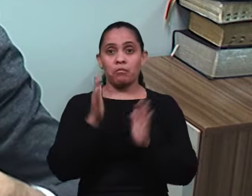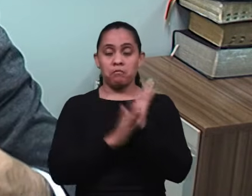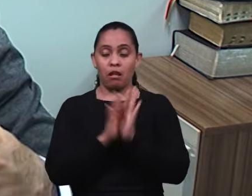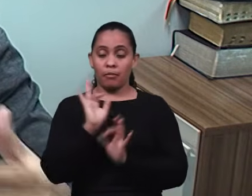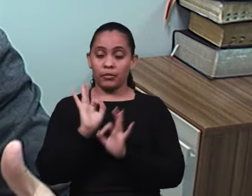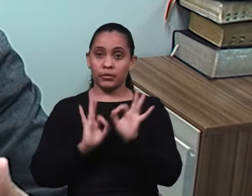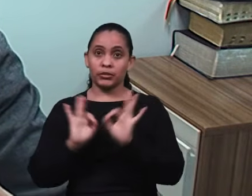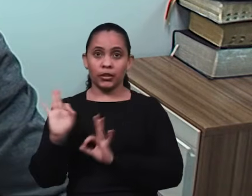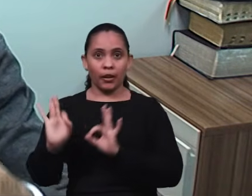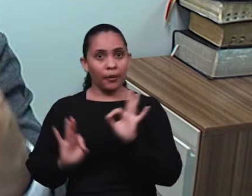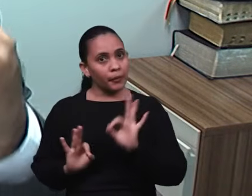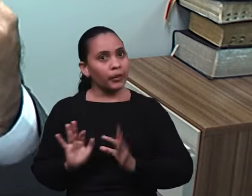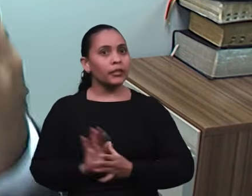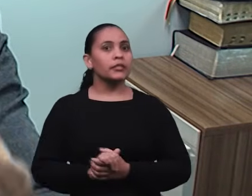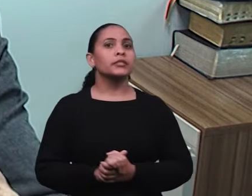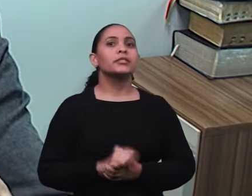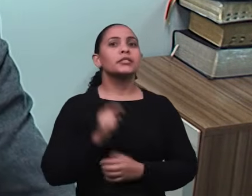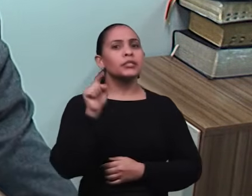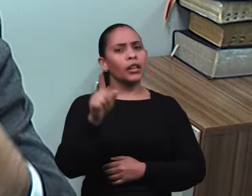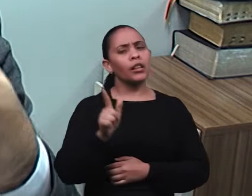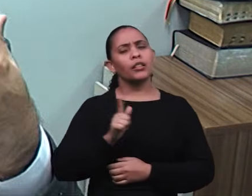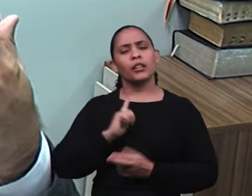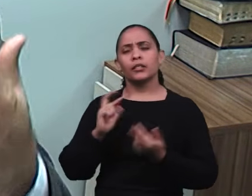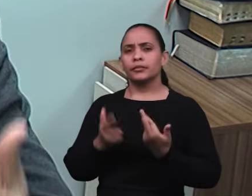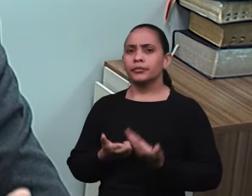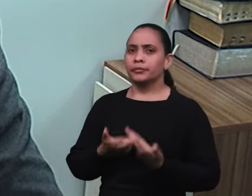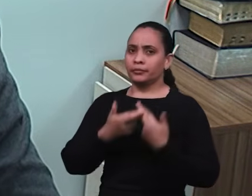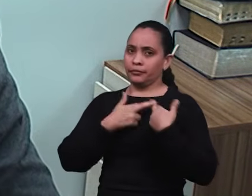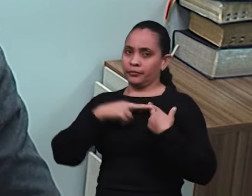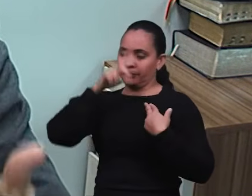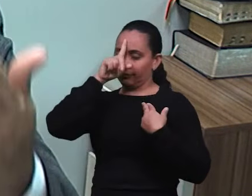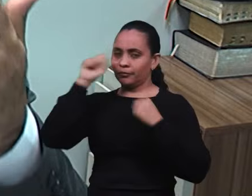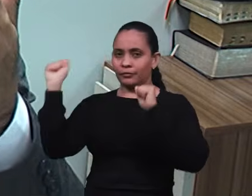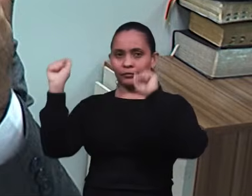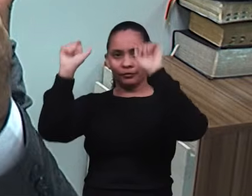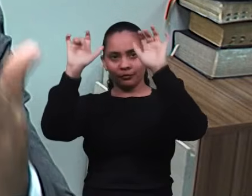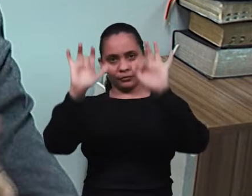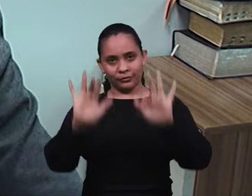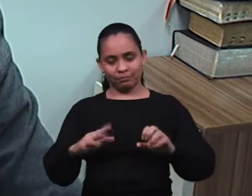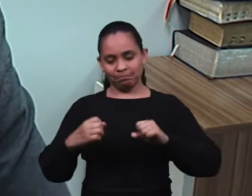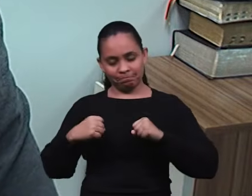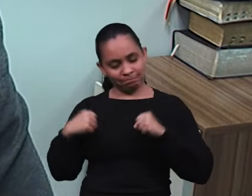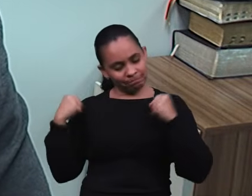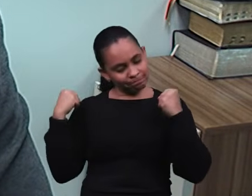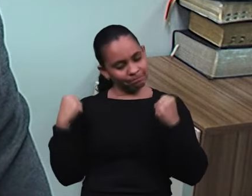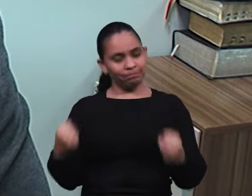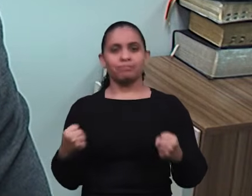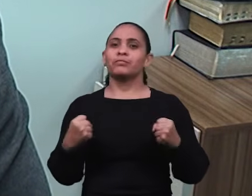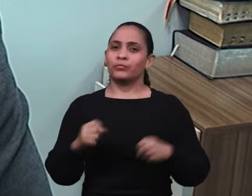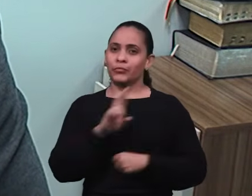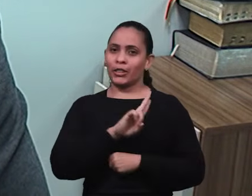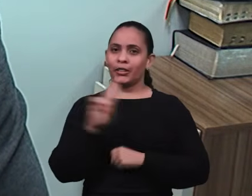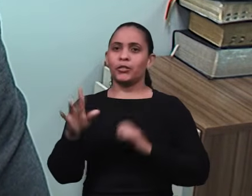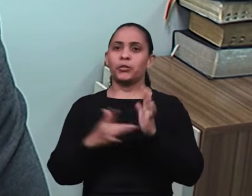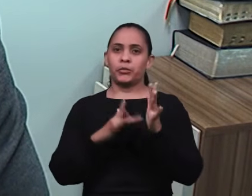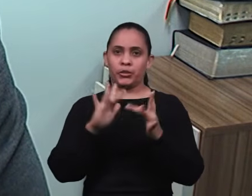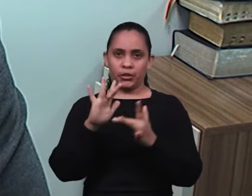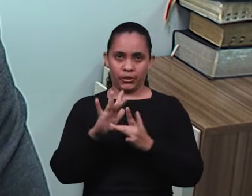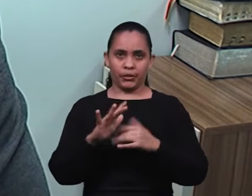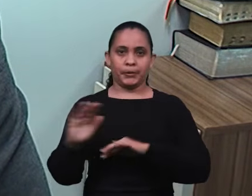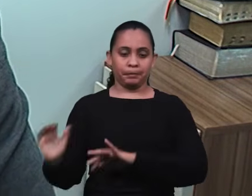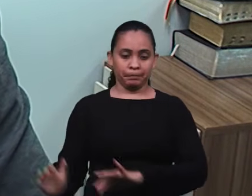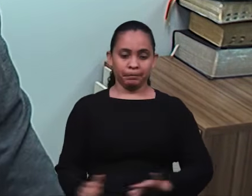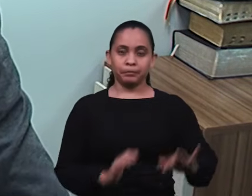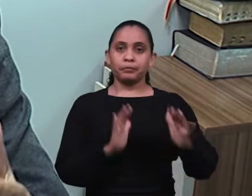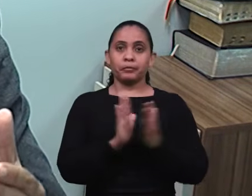em planejamento, olha, se planeja, tenha responsabilidade e que Deus possa te abençoar poderosamente em nome de